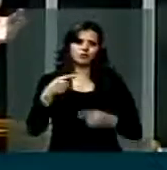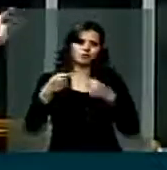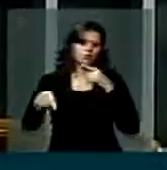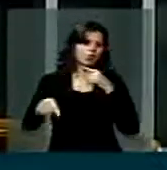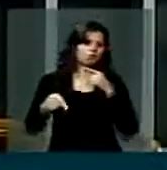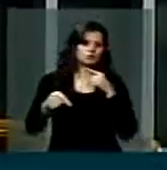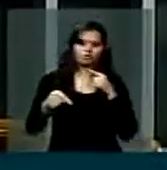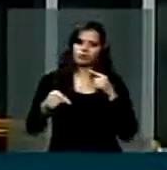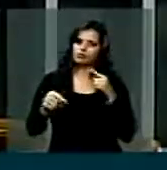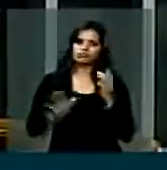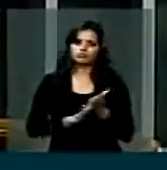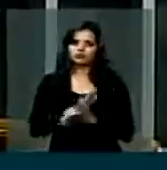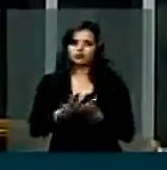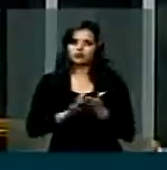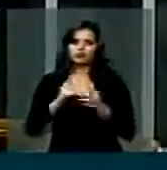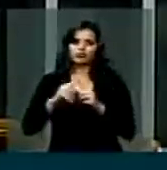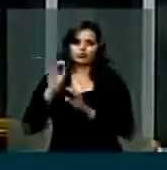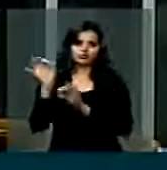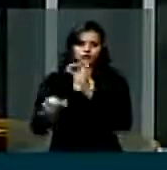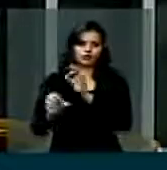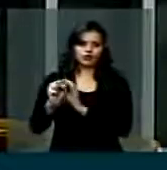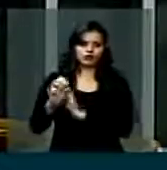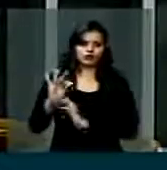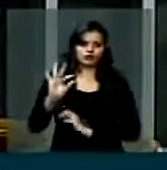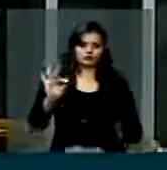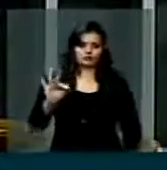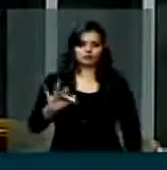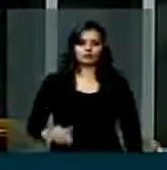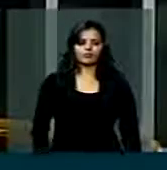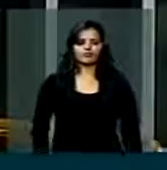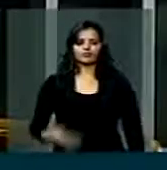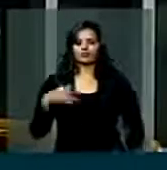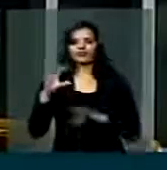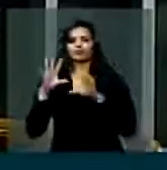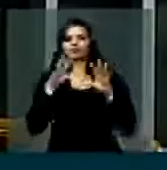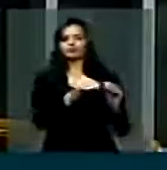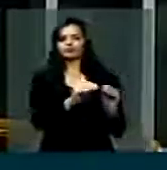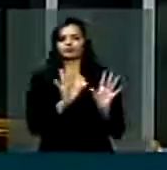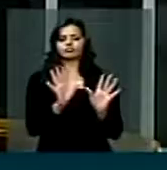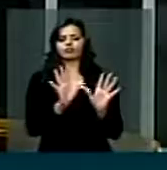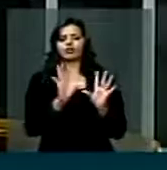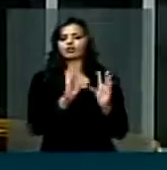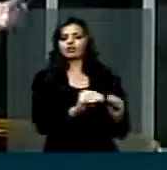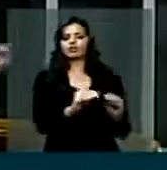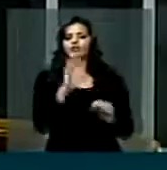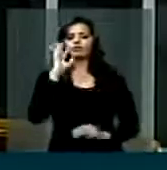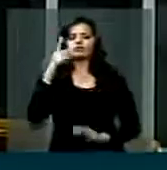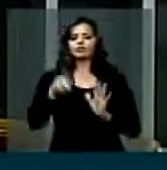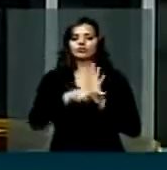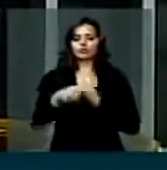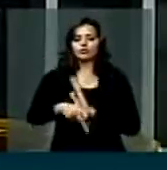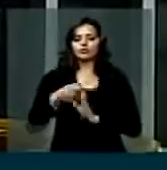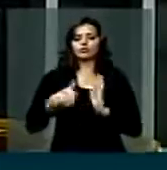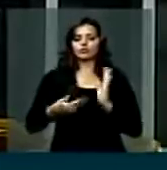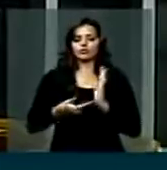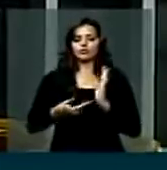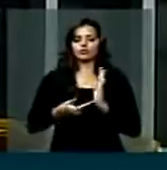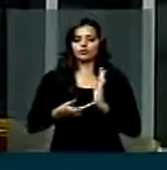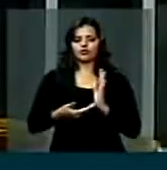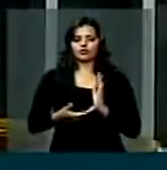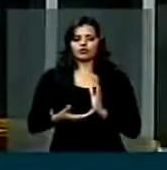discordando de que o Judiciário tenha interferido em decisões aqui do Congresso